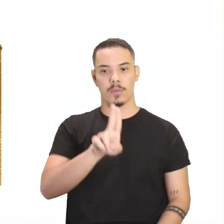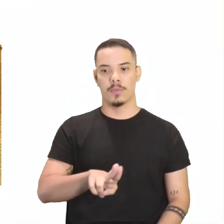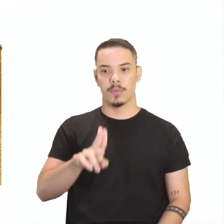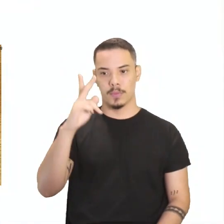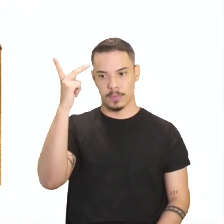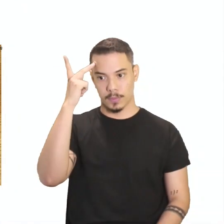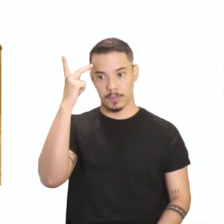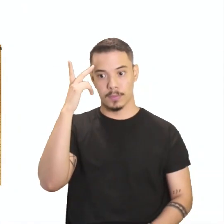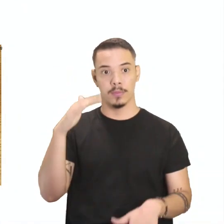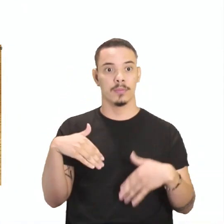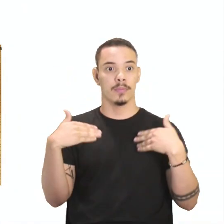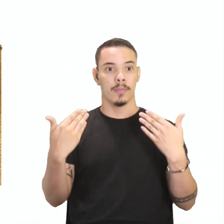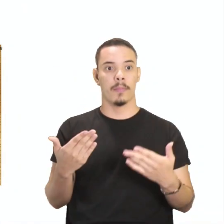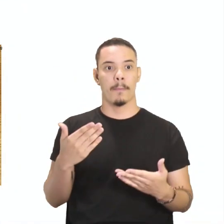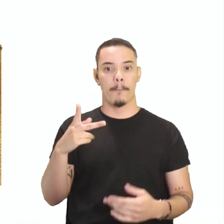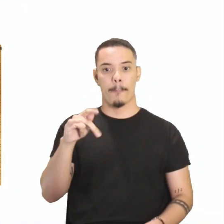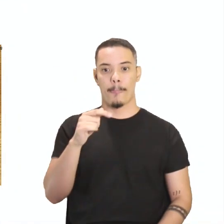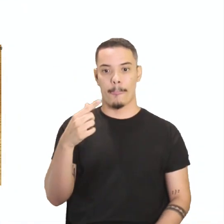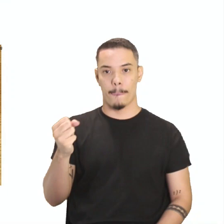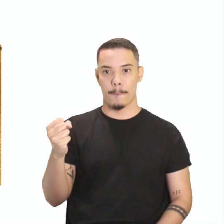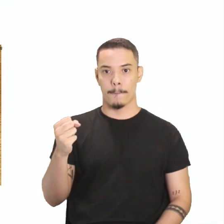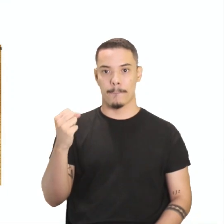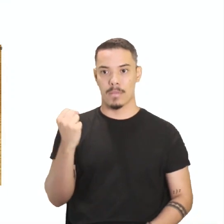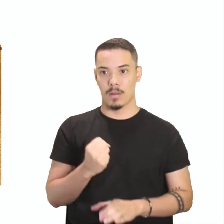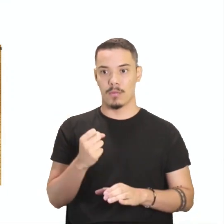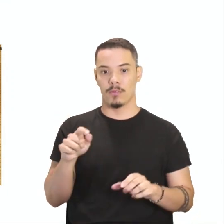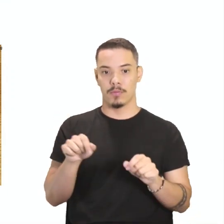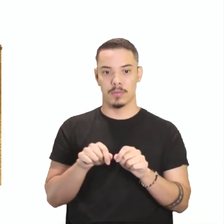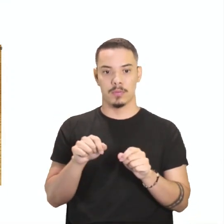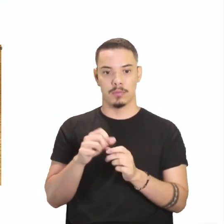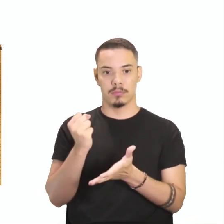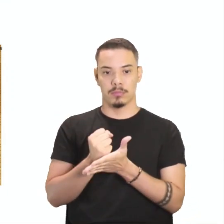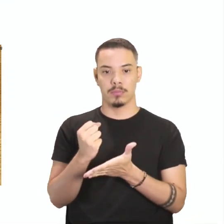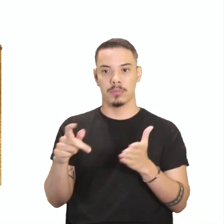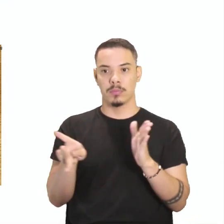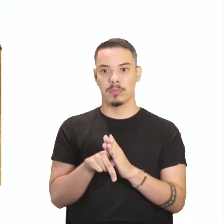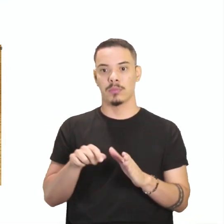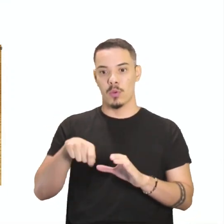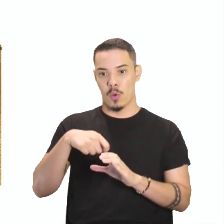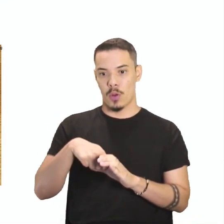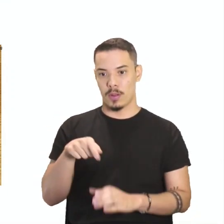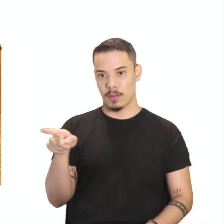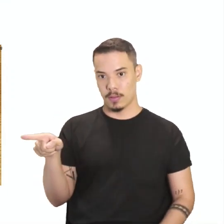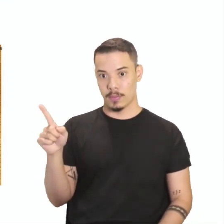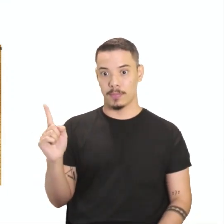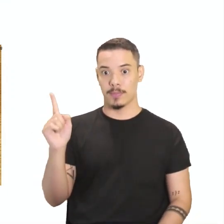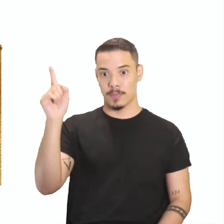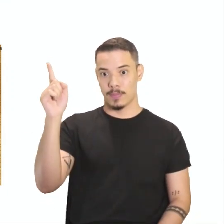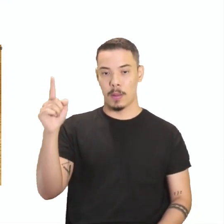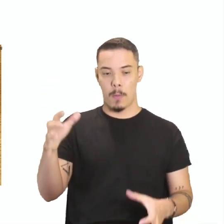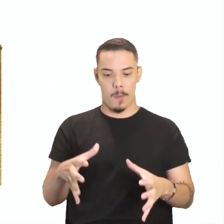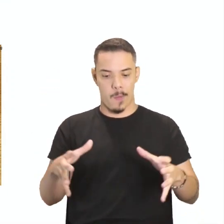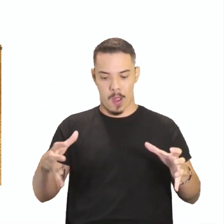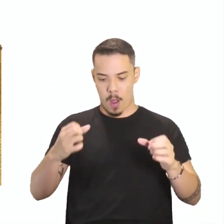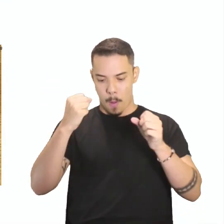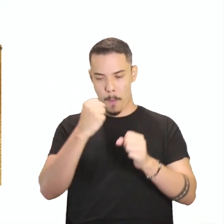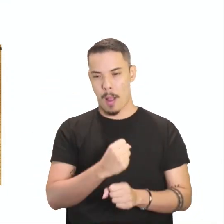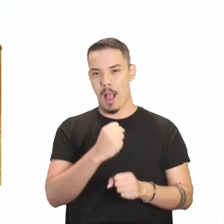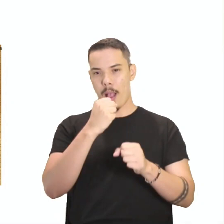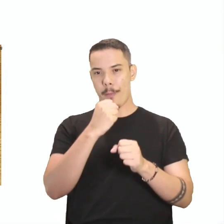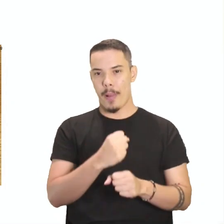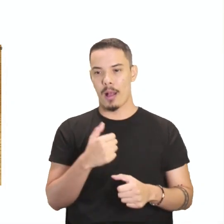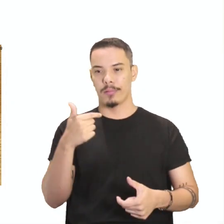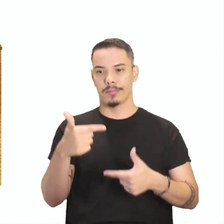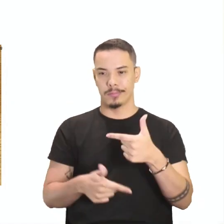pilão aí é já o pilão, né? Esse macho é o almofariz de cozinha. O outro de cima é o pilão maior, né? Isso. É